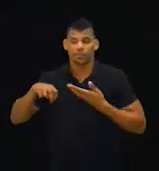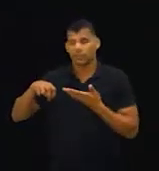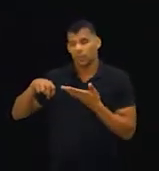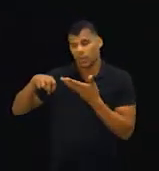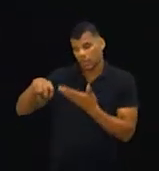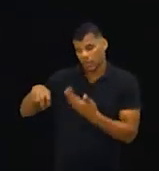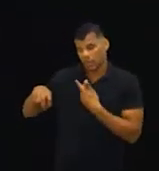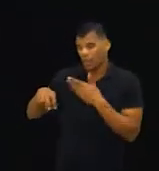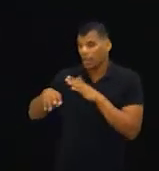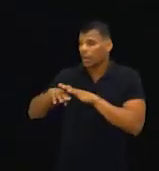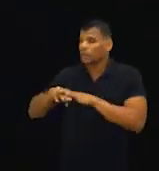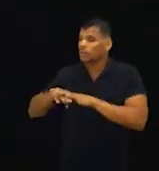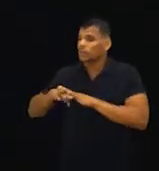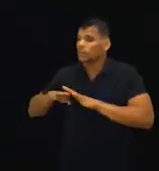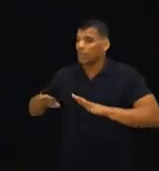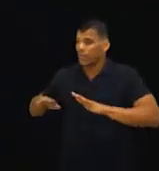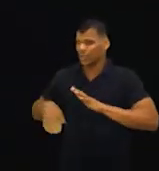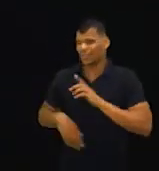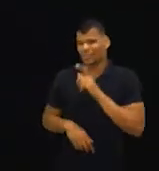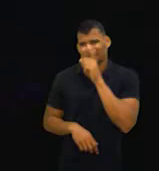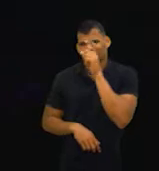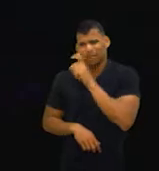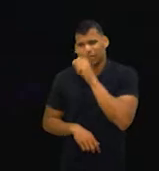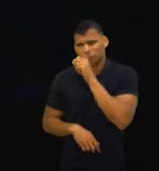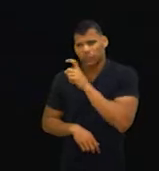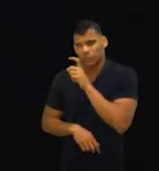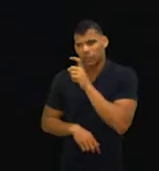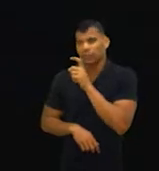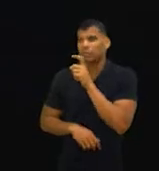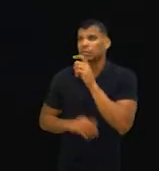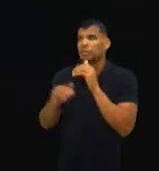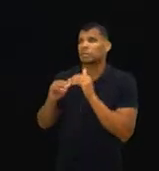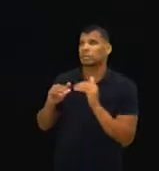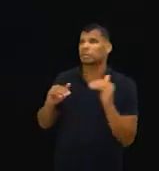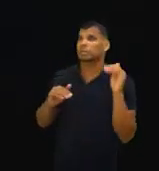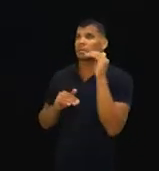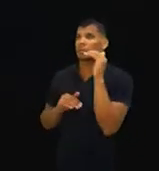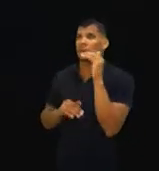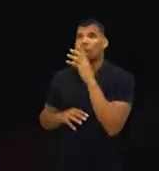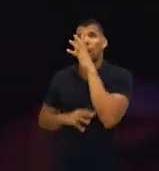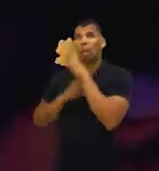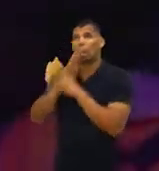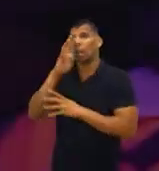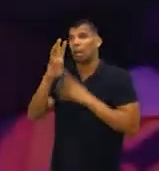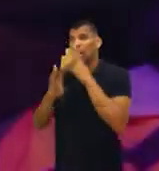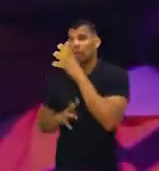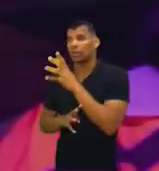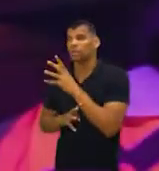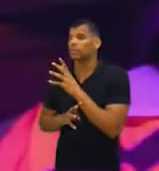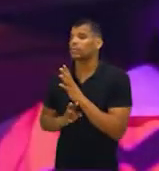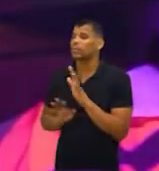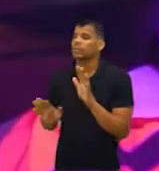é, sem mentir nem dizer o que não quiser.